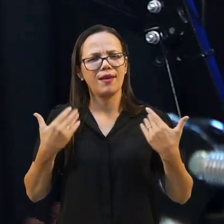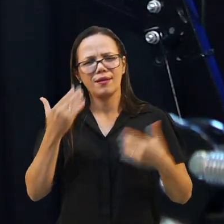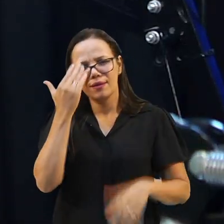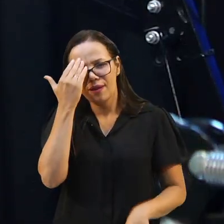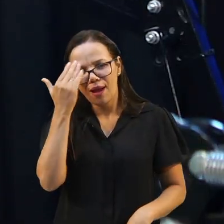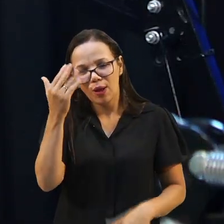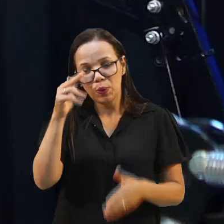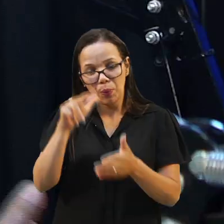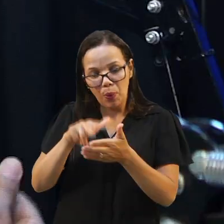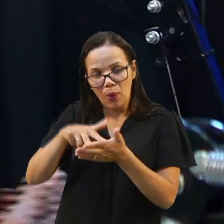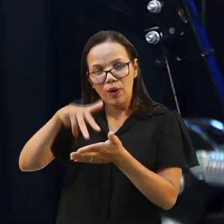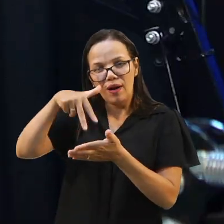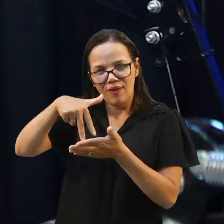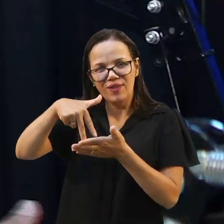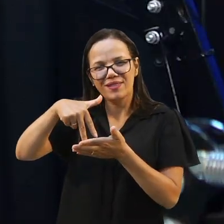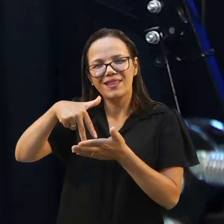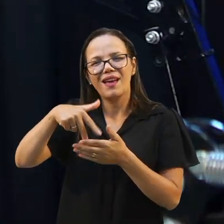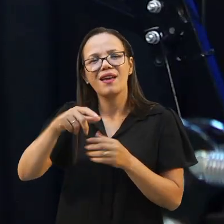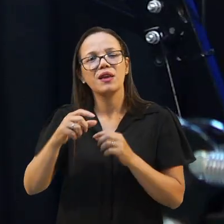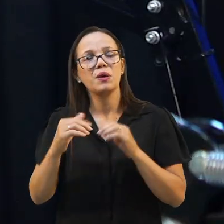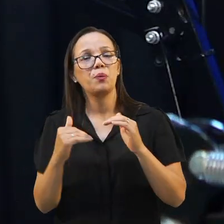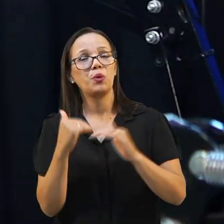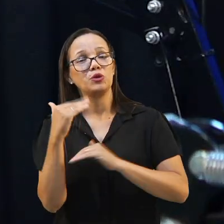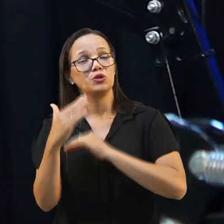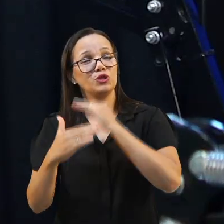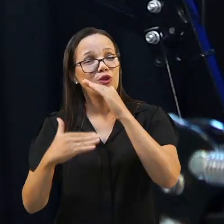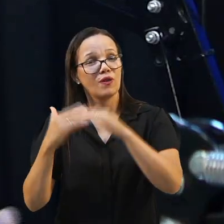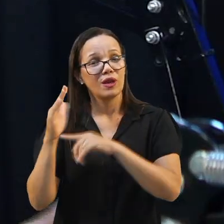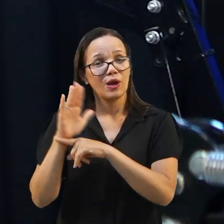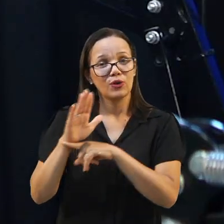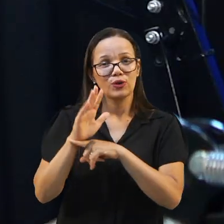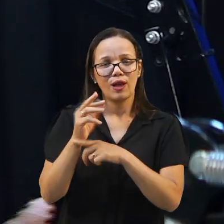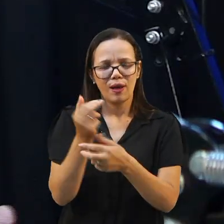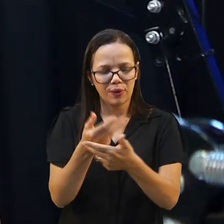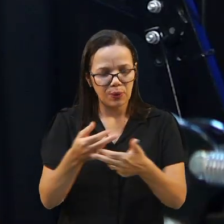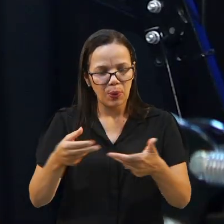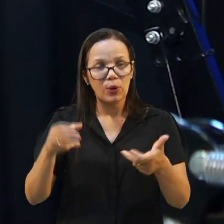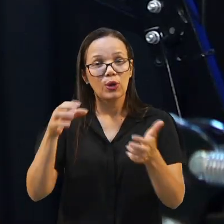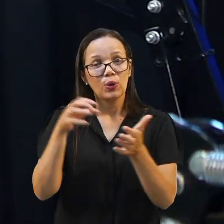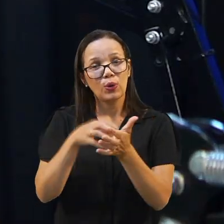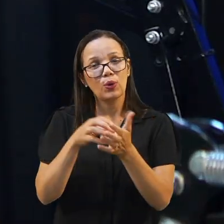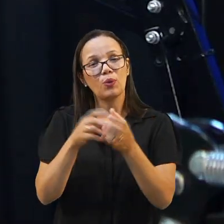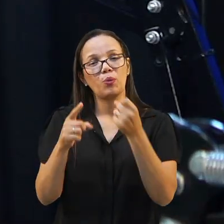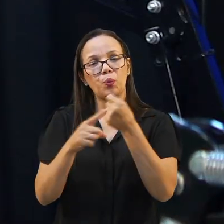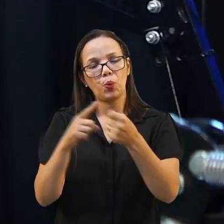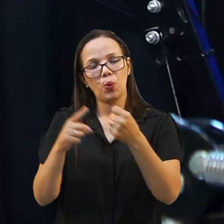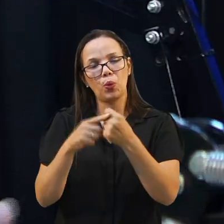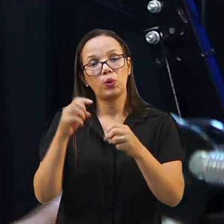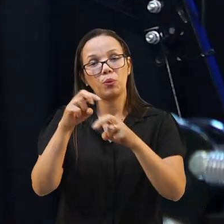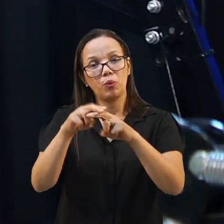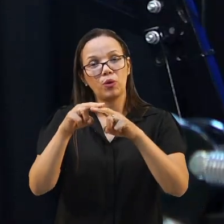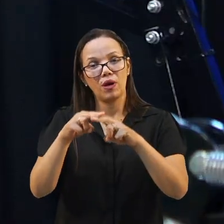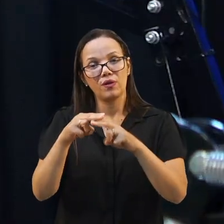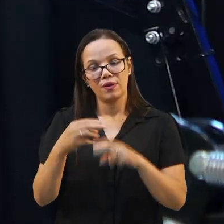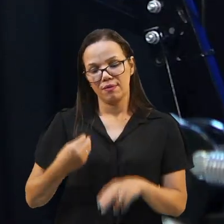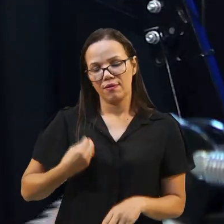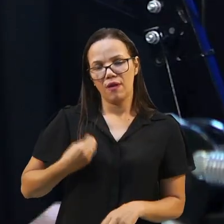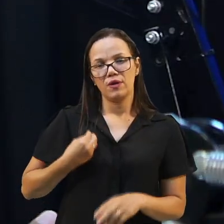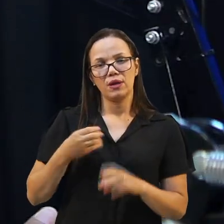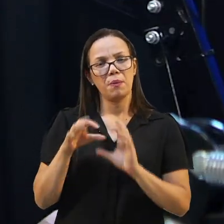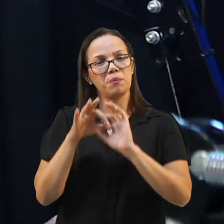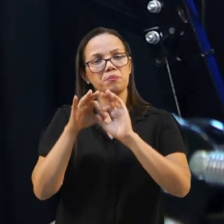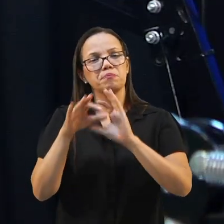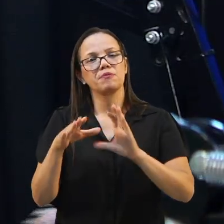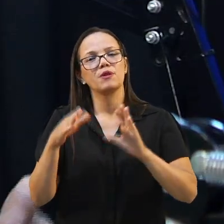de desenvolver e de contribuir com alguma coisa. E o Grupo Luta pela Vida me permitiu e me permite